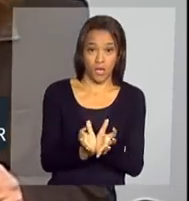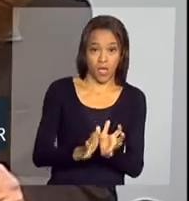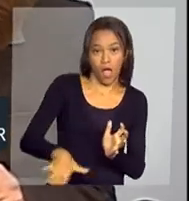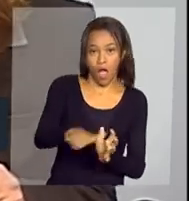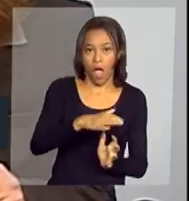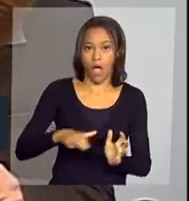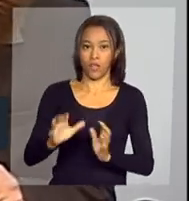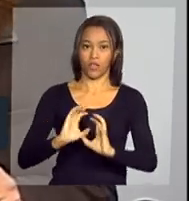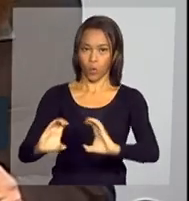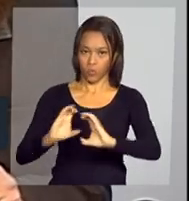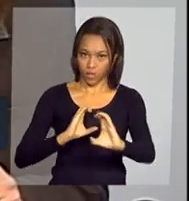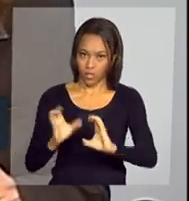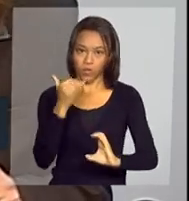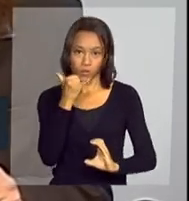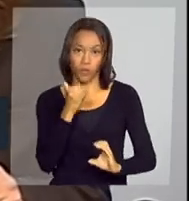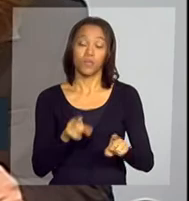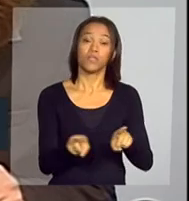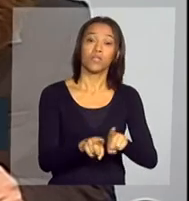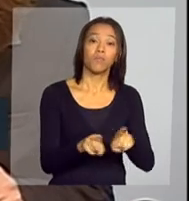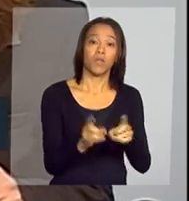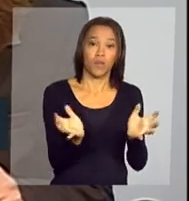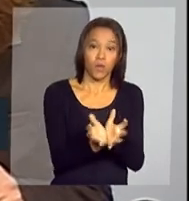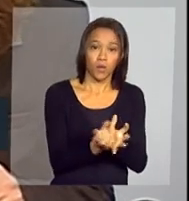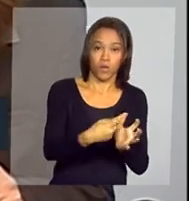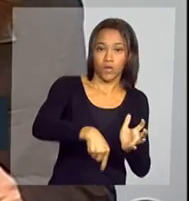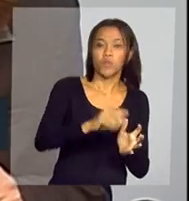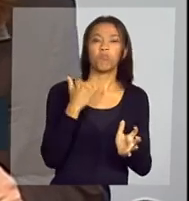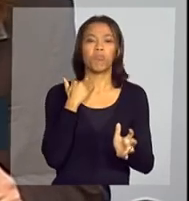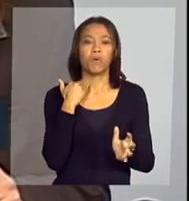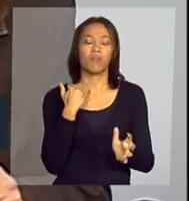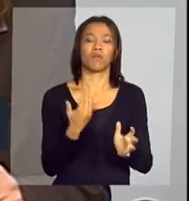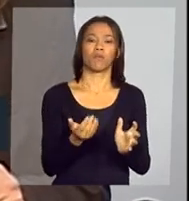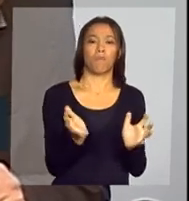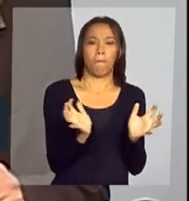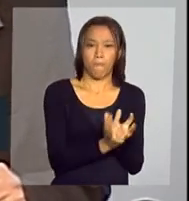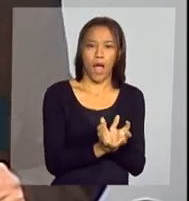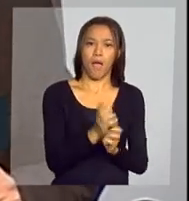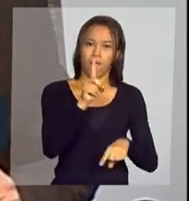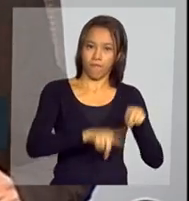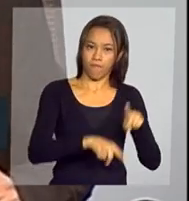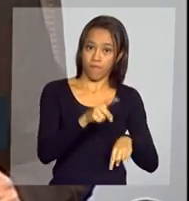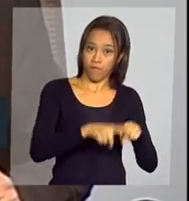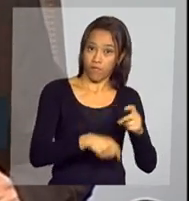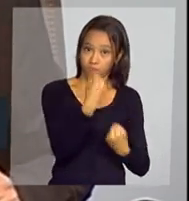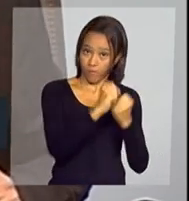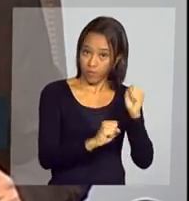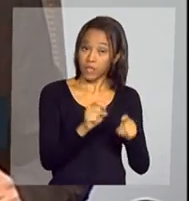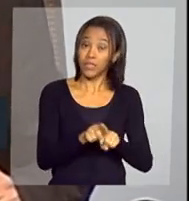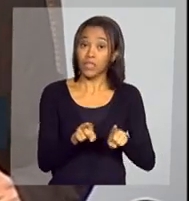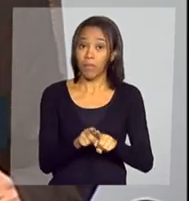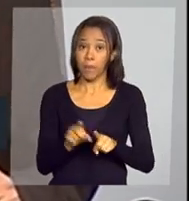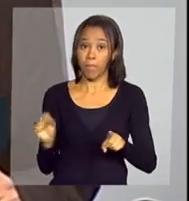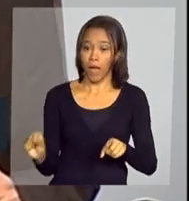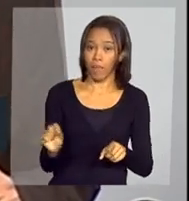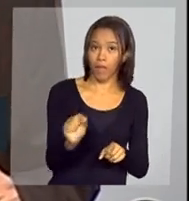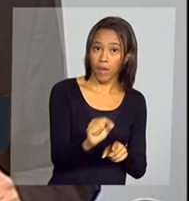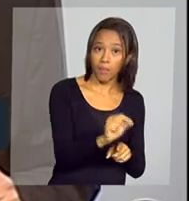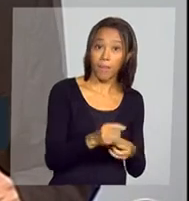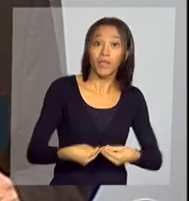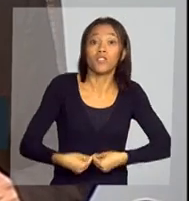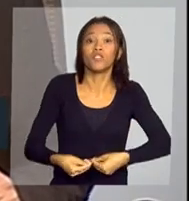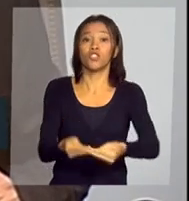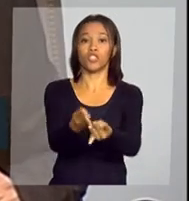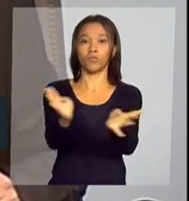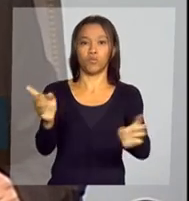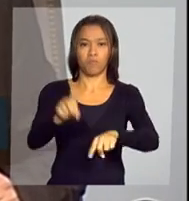o setor financeiro EA os fabricantes e os estabelecimentos comerciais que distribui produtos no